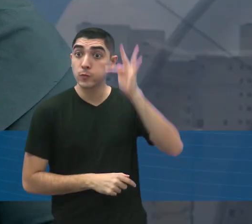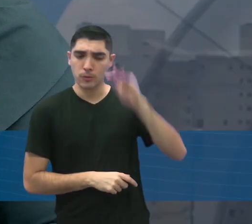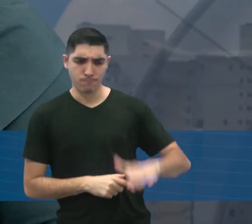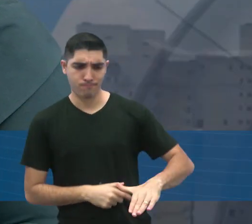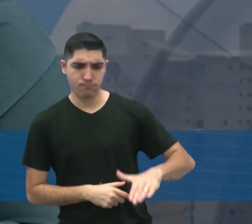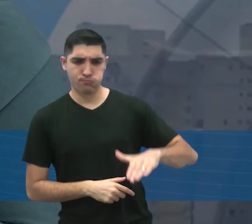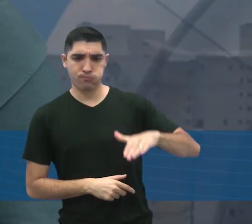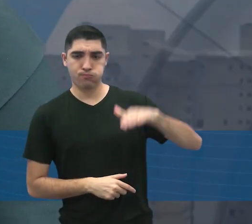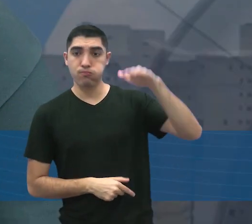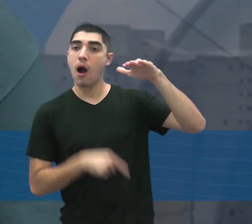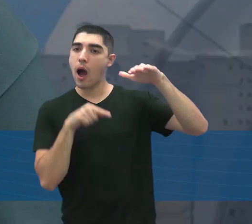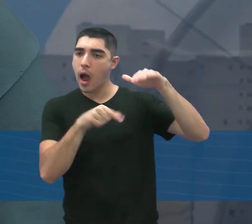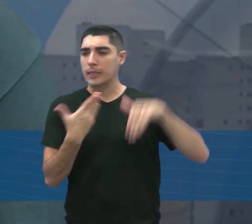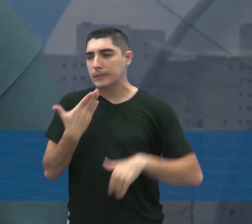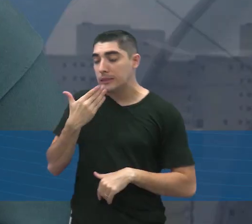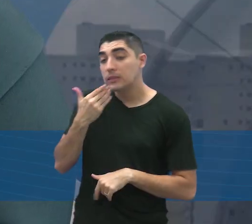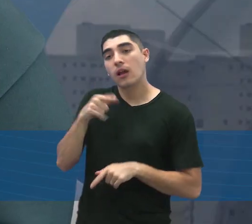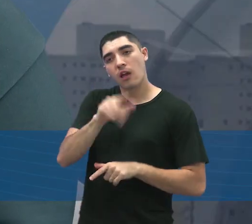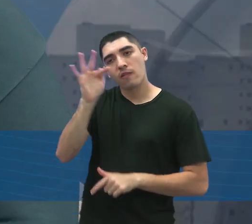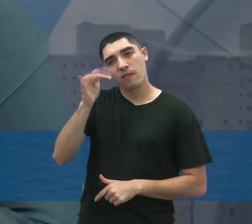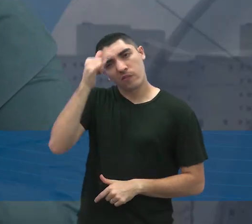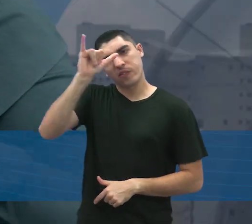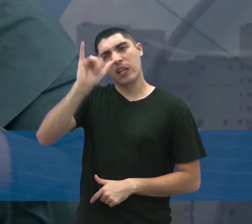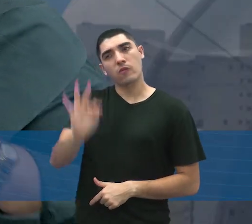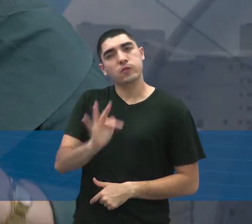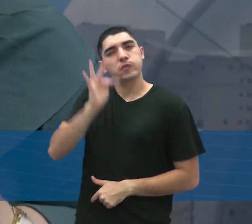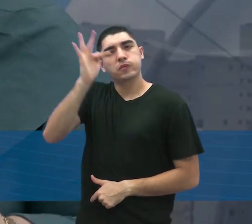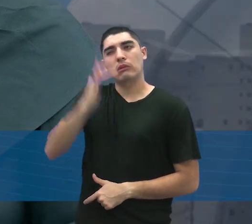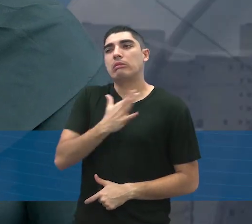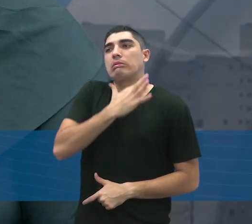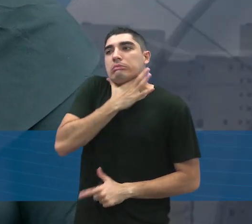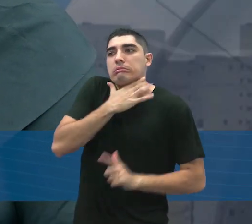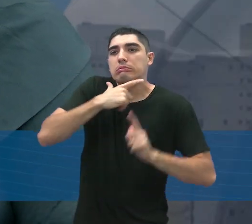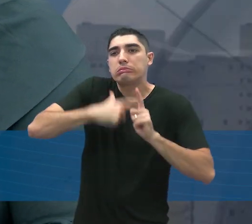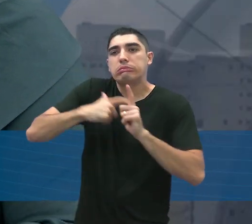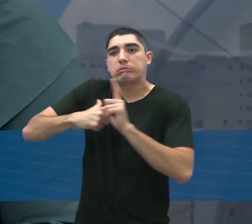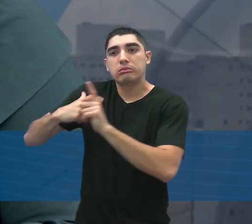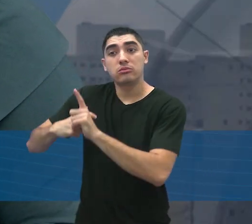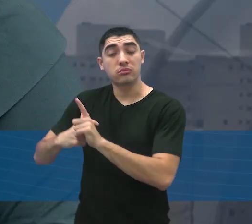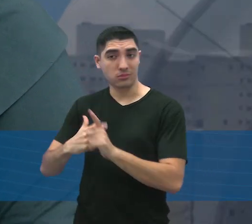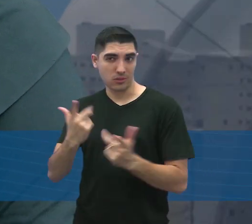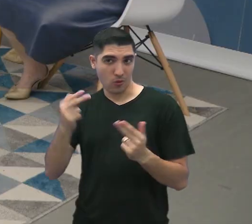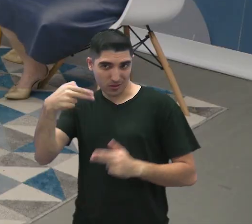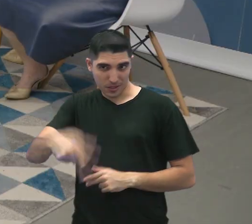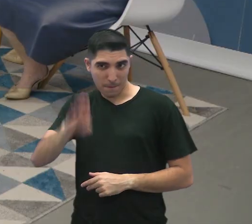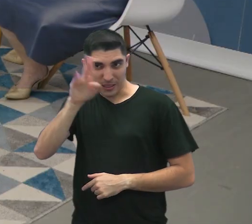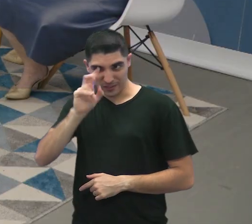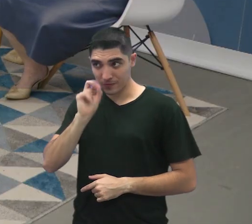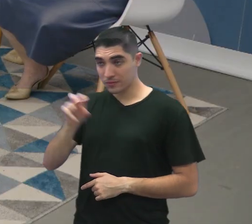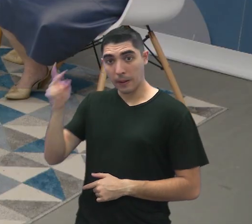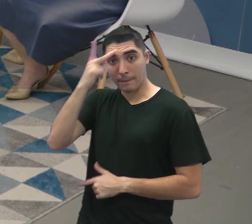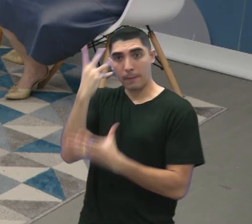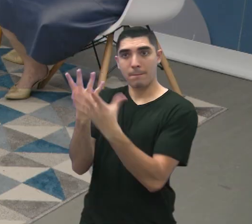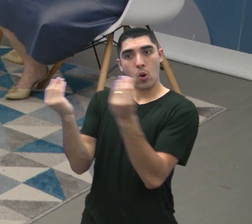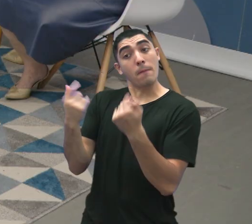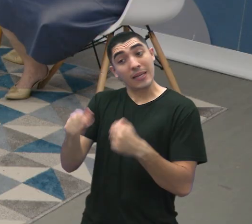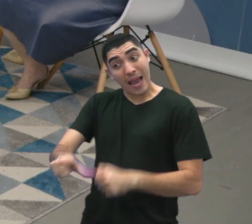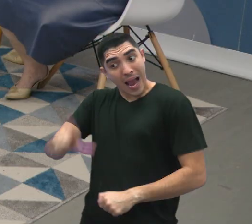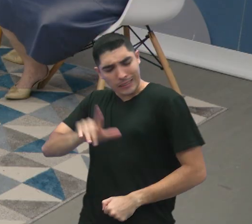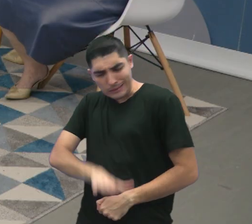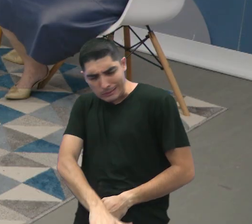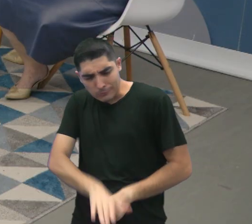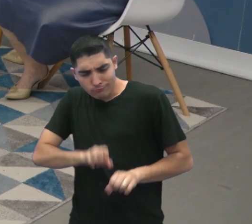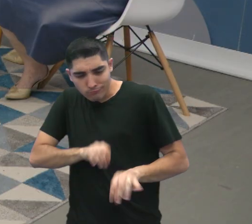não caia nesses índices de inadimplência que a gente acabou de ver, né? Com certeza, então Lu. é um cuidado desde cedo. Com